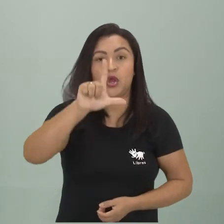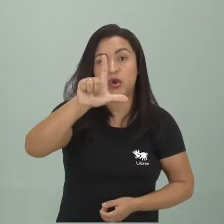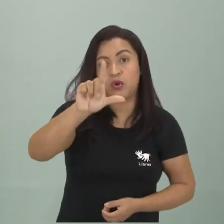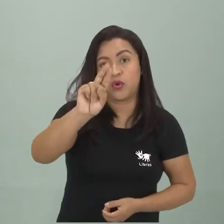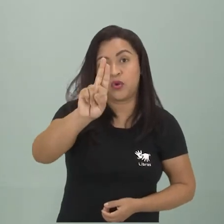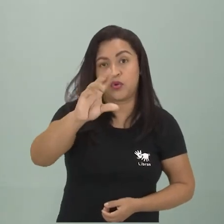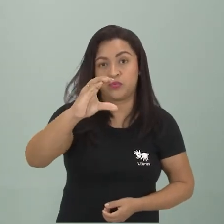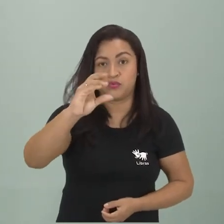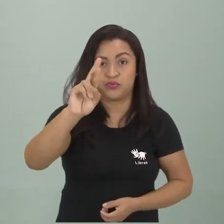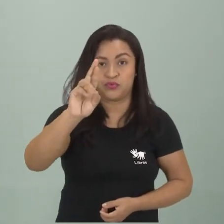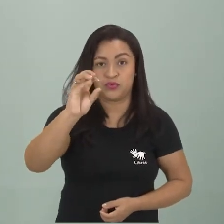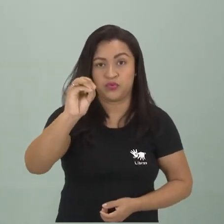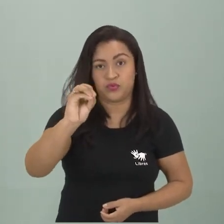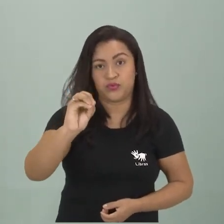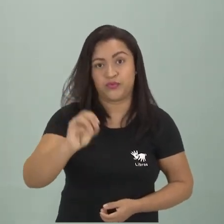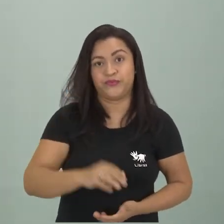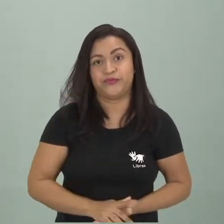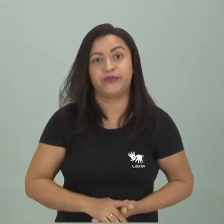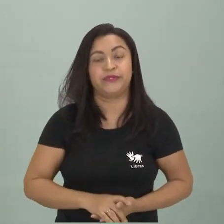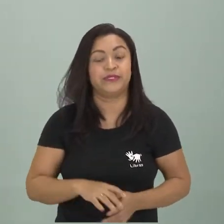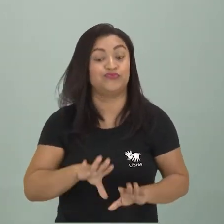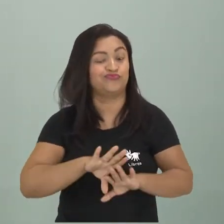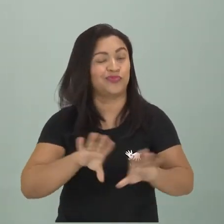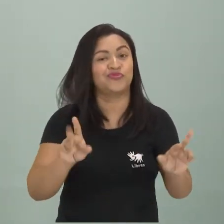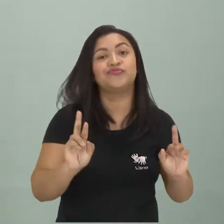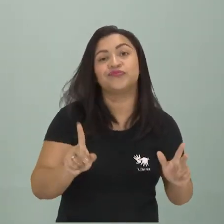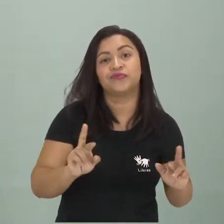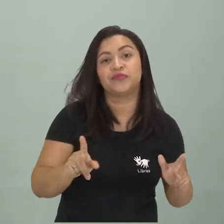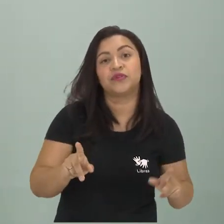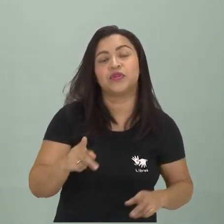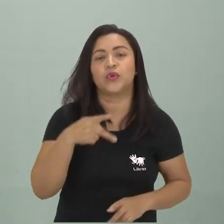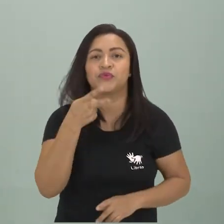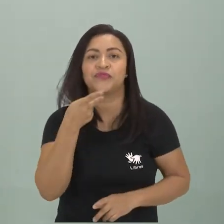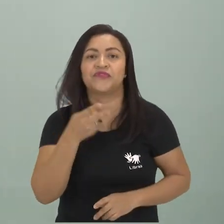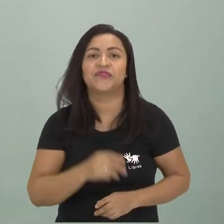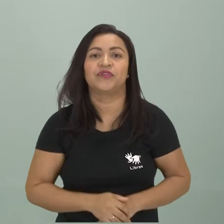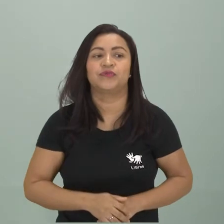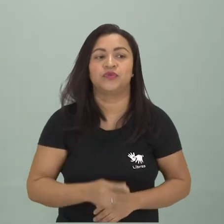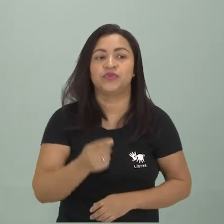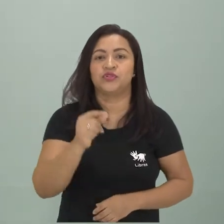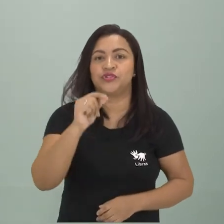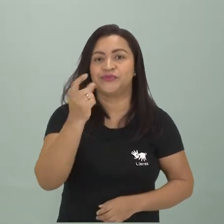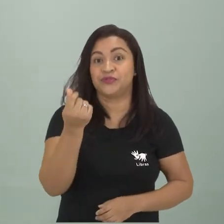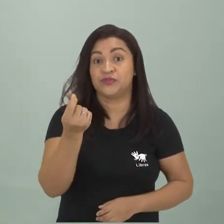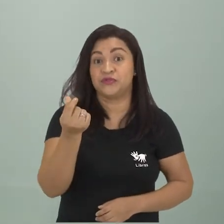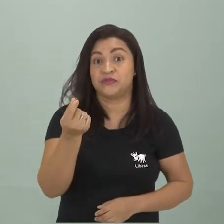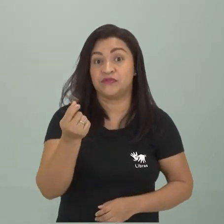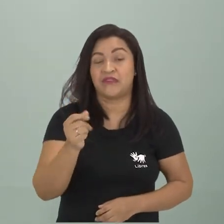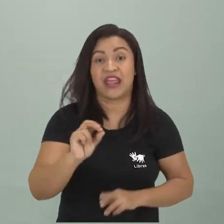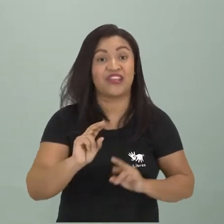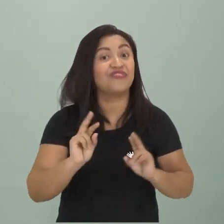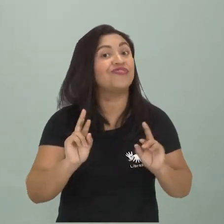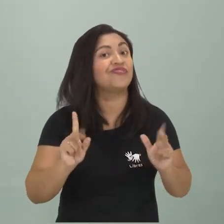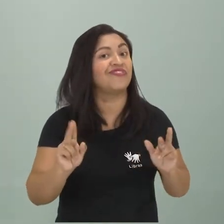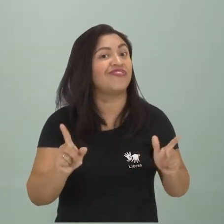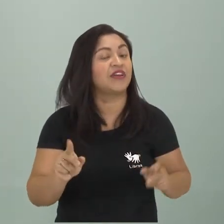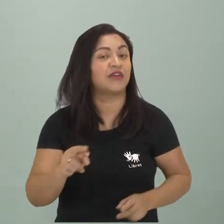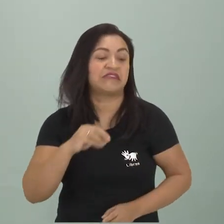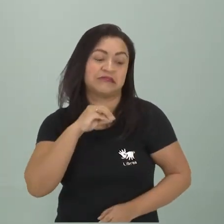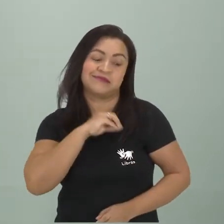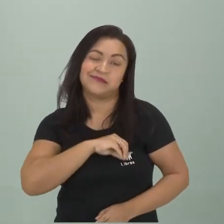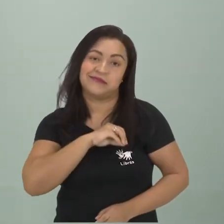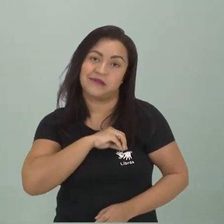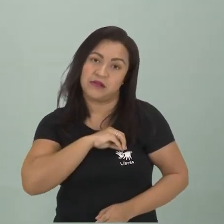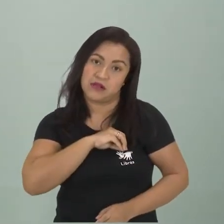coisas bem diferentes. Quando falamos em lucro, estamos tratando de dinheiro. Quando tratamos de salário, também estamos tratando